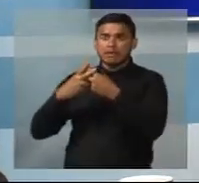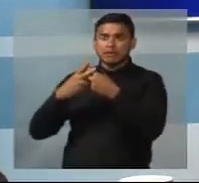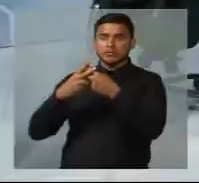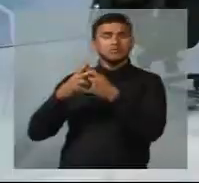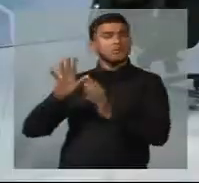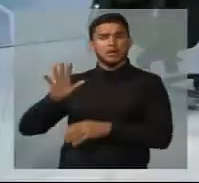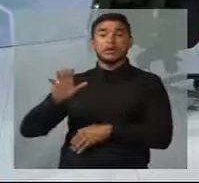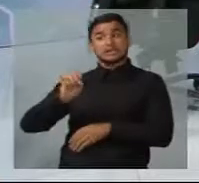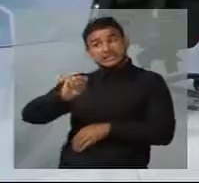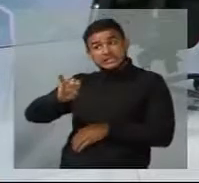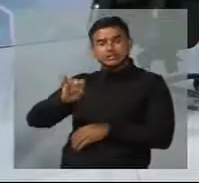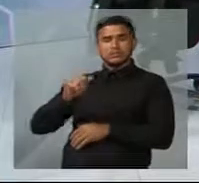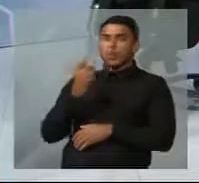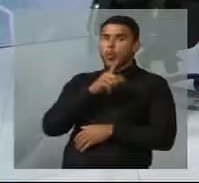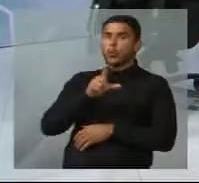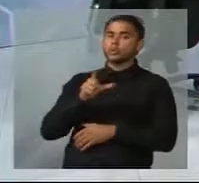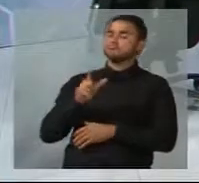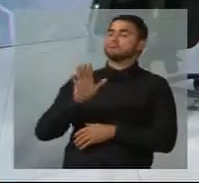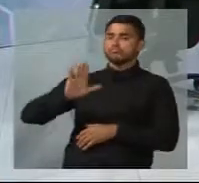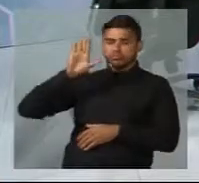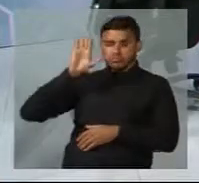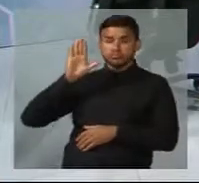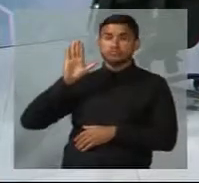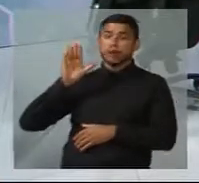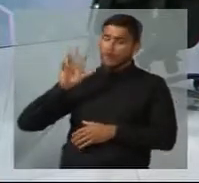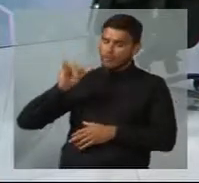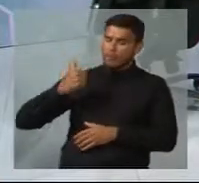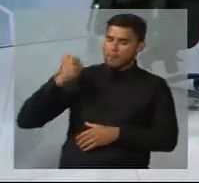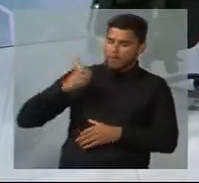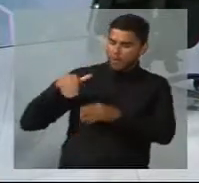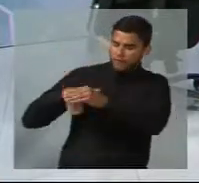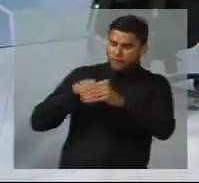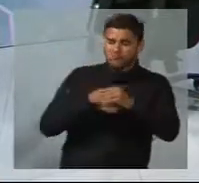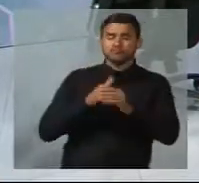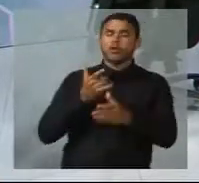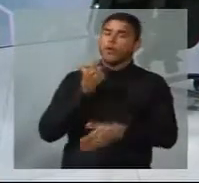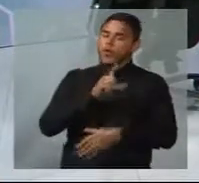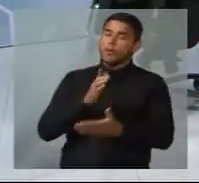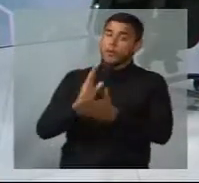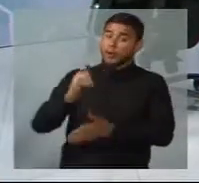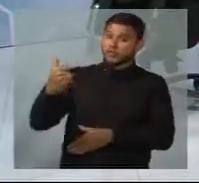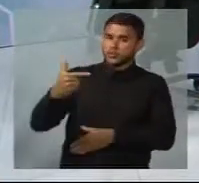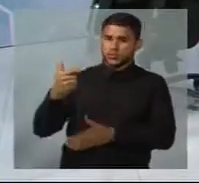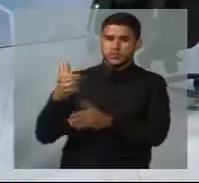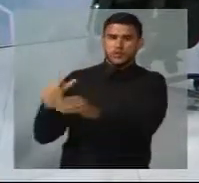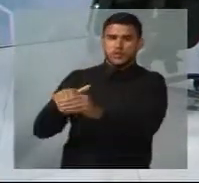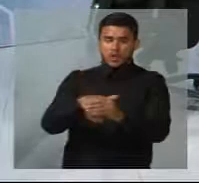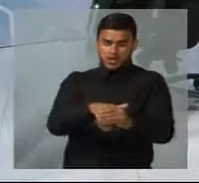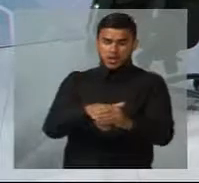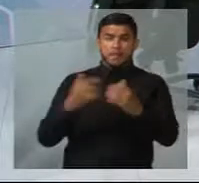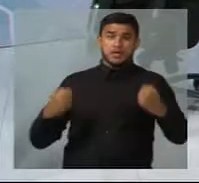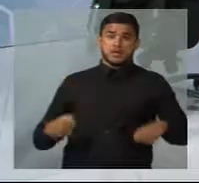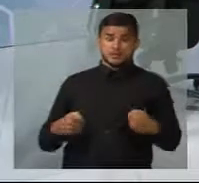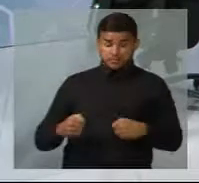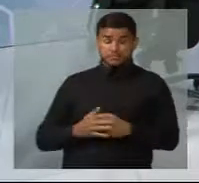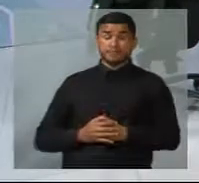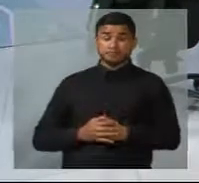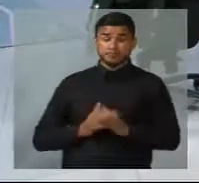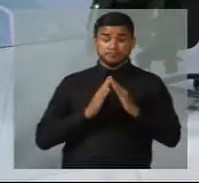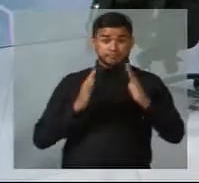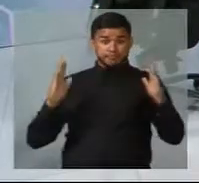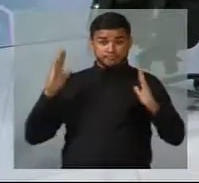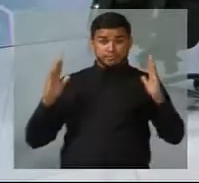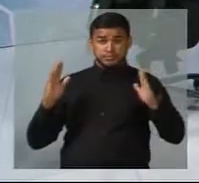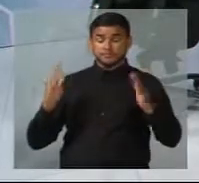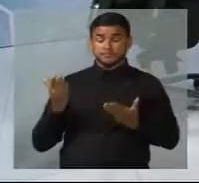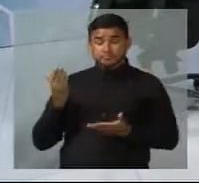Lula. O PT, sem o Lula, ele perde essa possibilidade e torna-se quase que nula dele ir para o segundo turno com o candidato